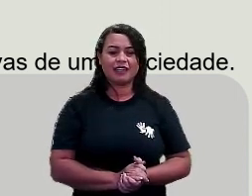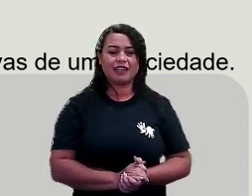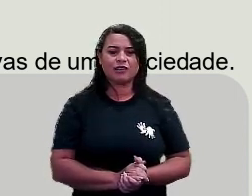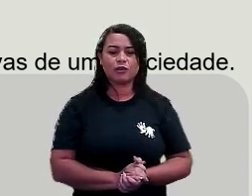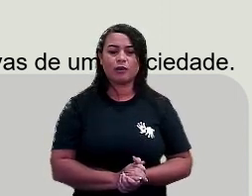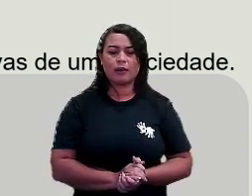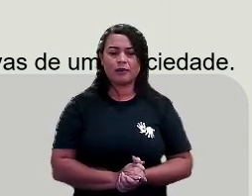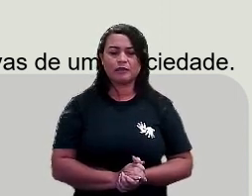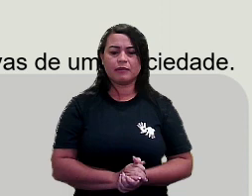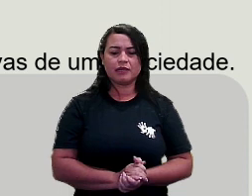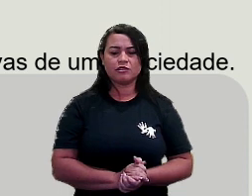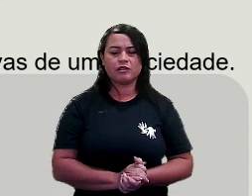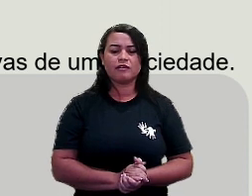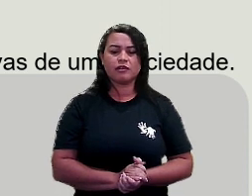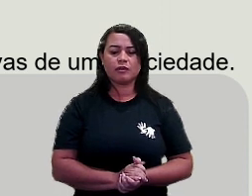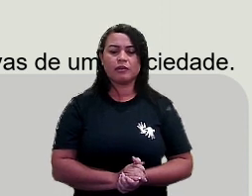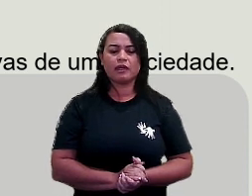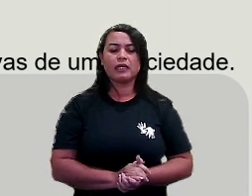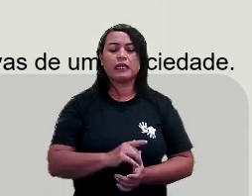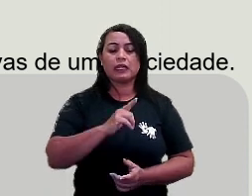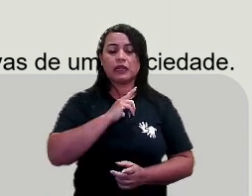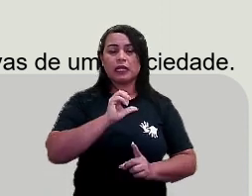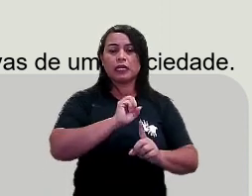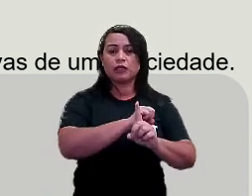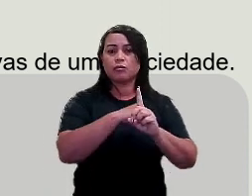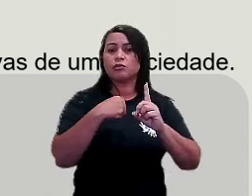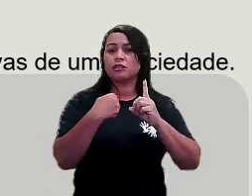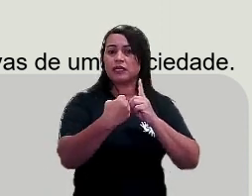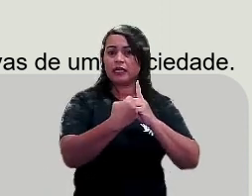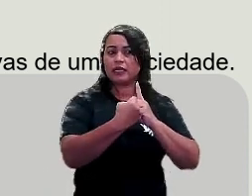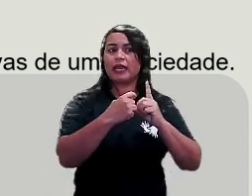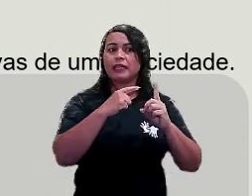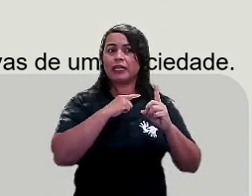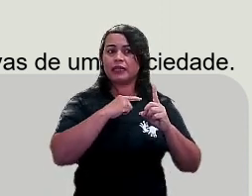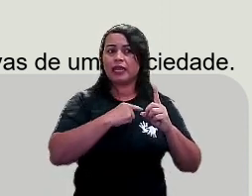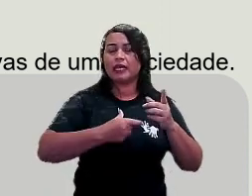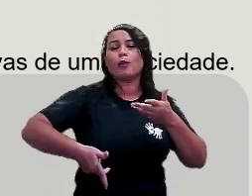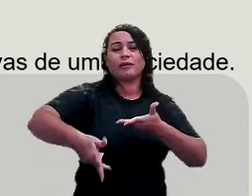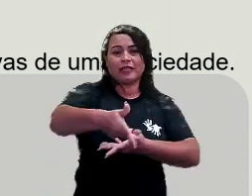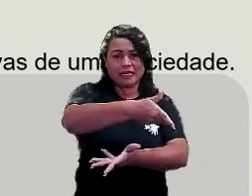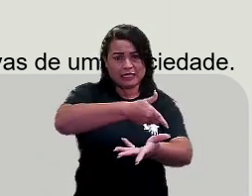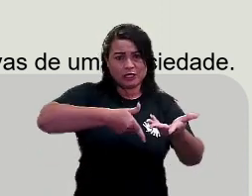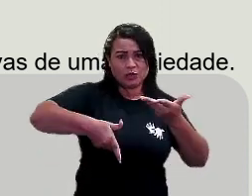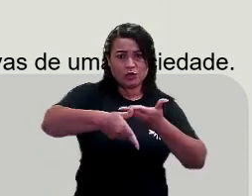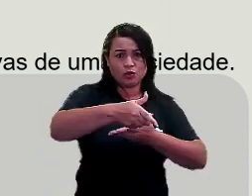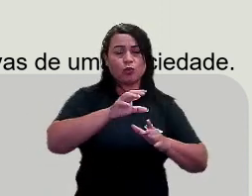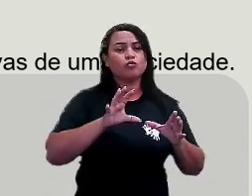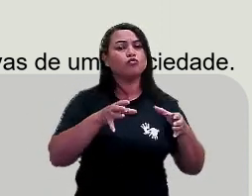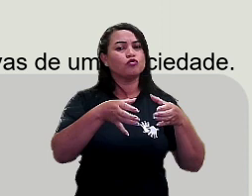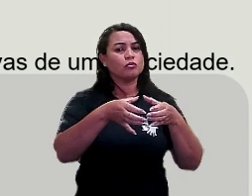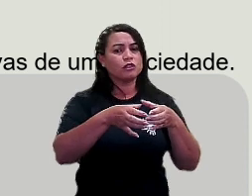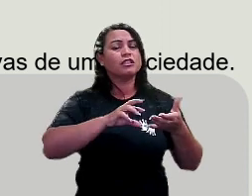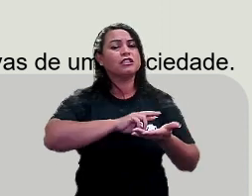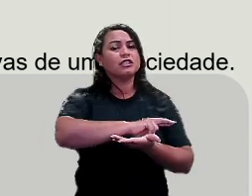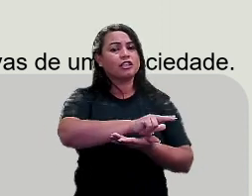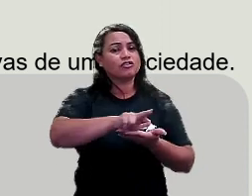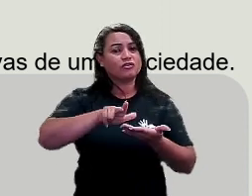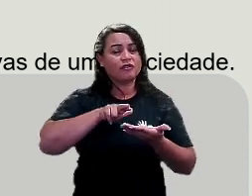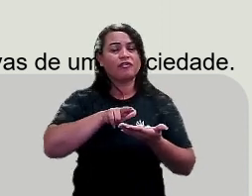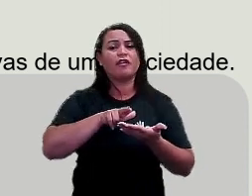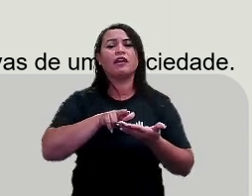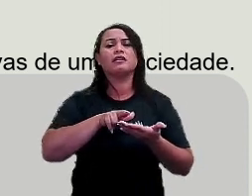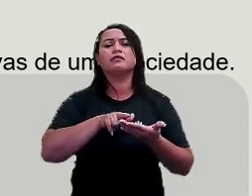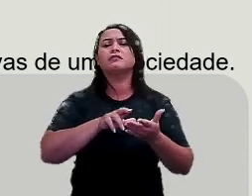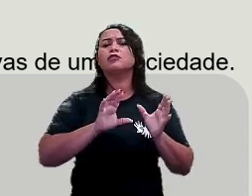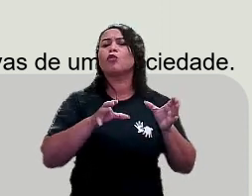Vou parar nem falar novo. A sociedade existe a partir da interação das comunidades, das diversas comunidades